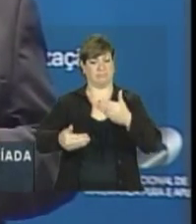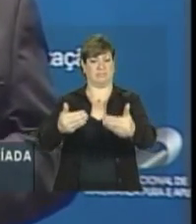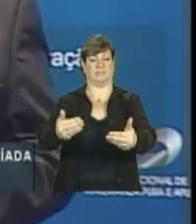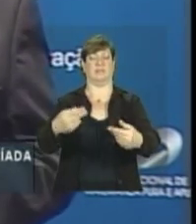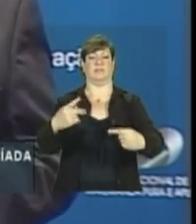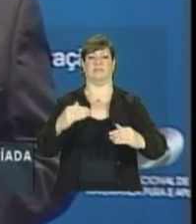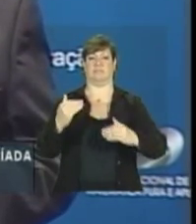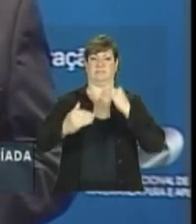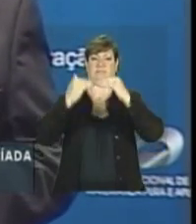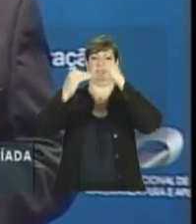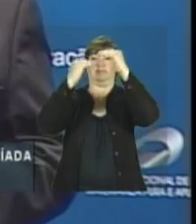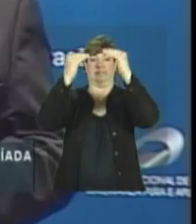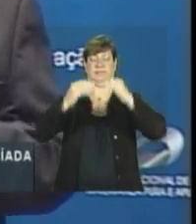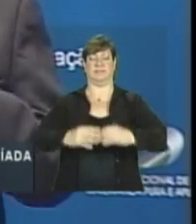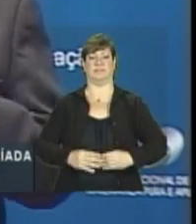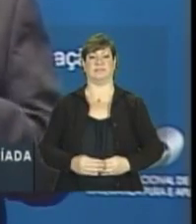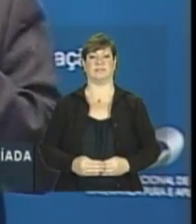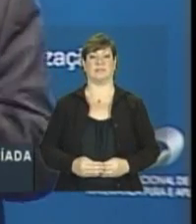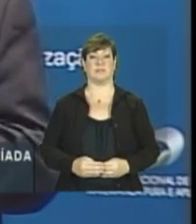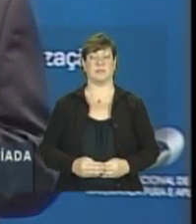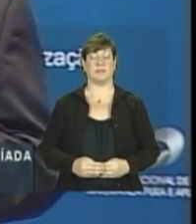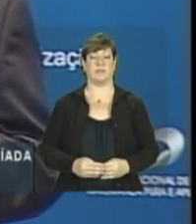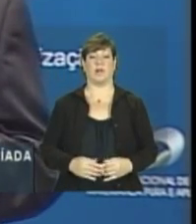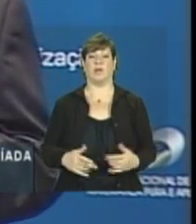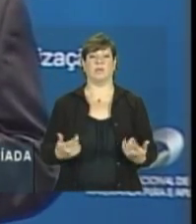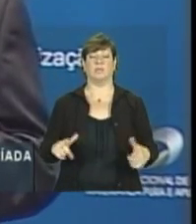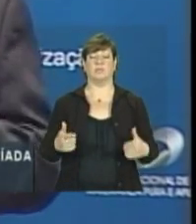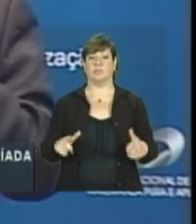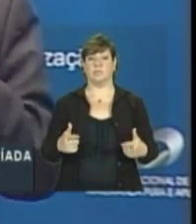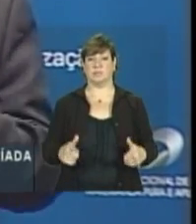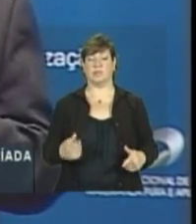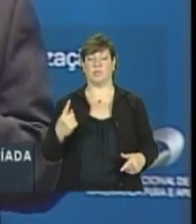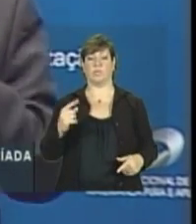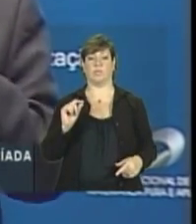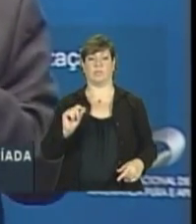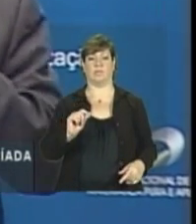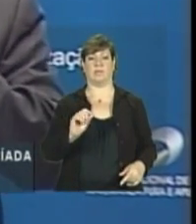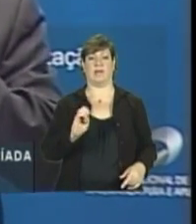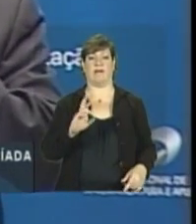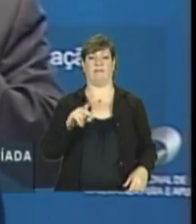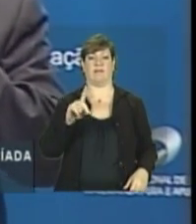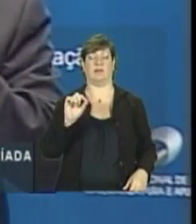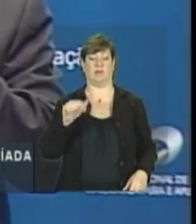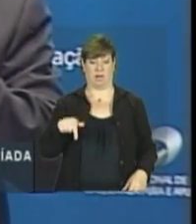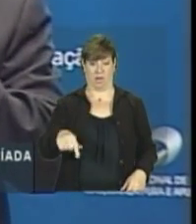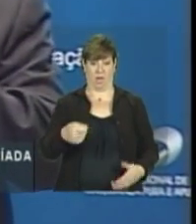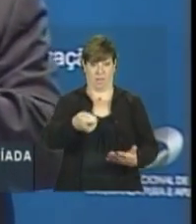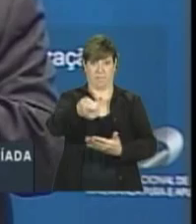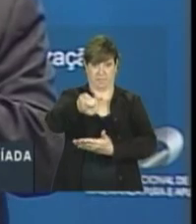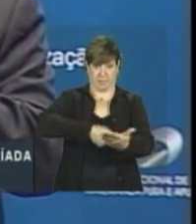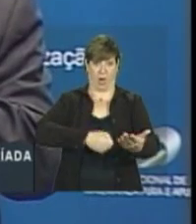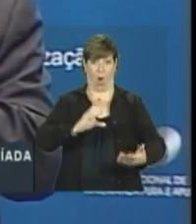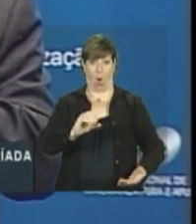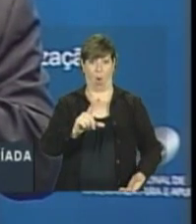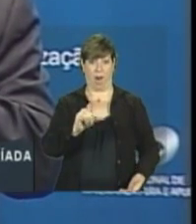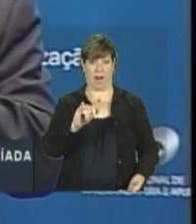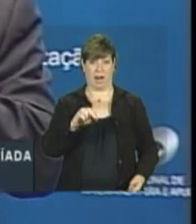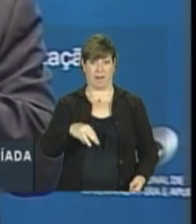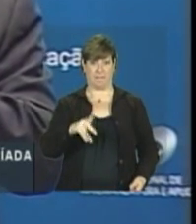seu desenvolvimento. Não é um evento. Olimpíada, hoje, não é um evento, é um